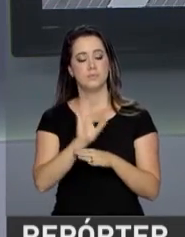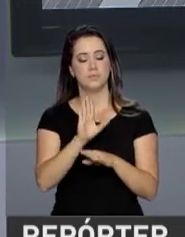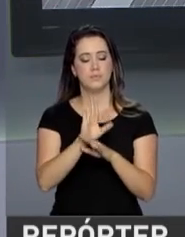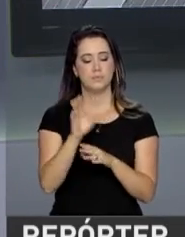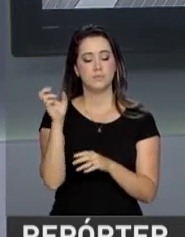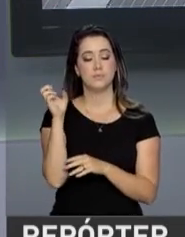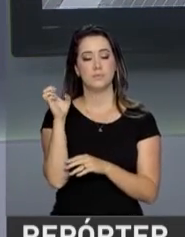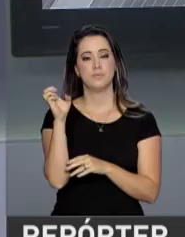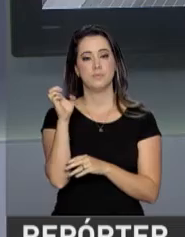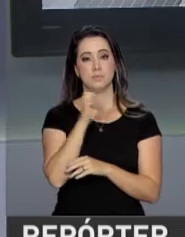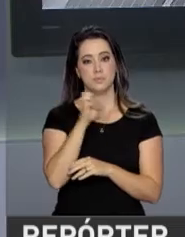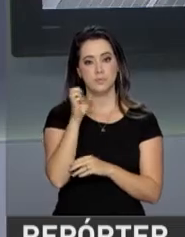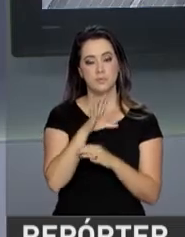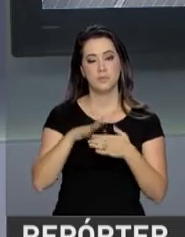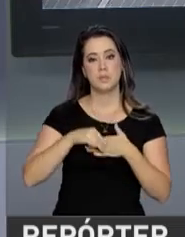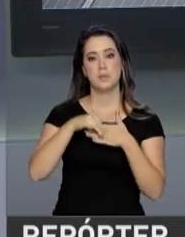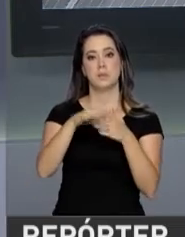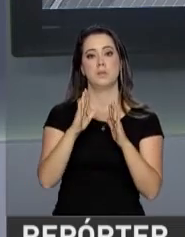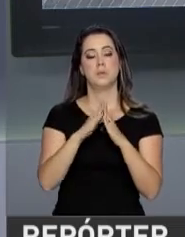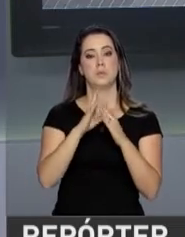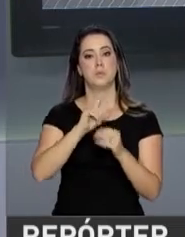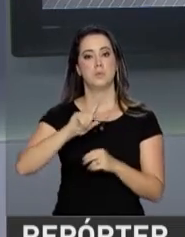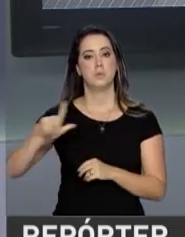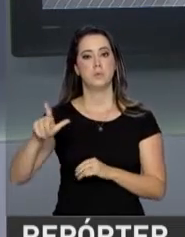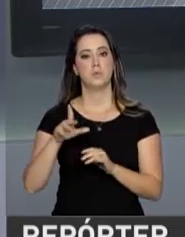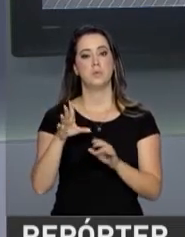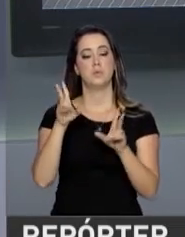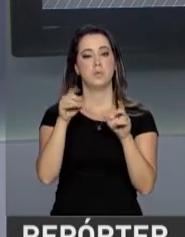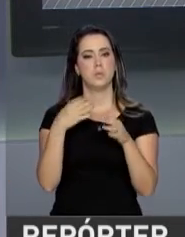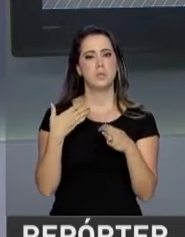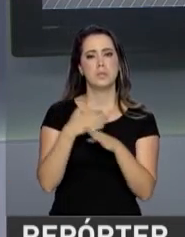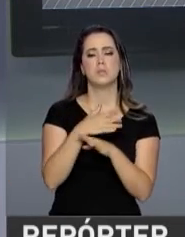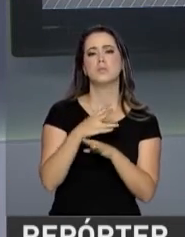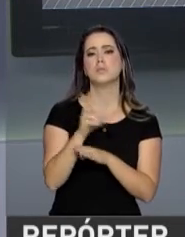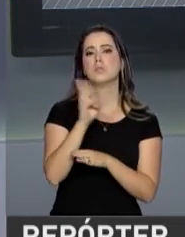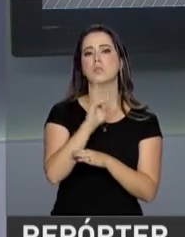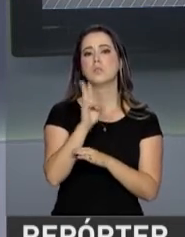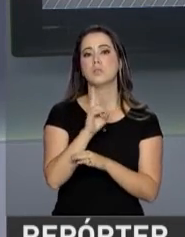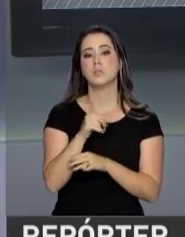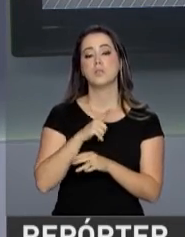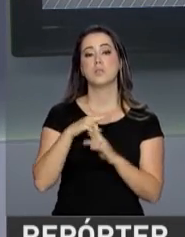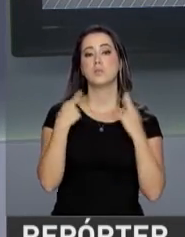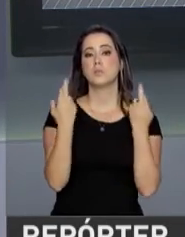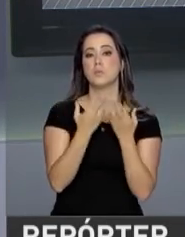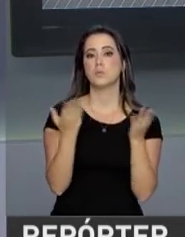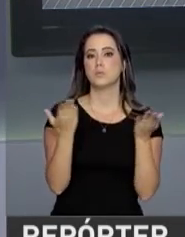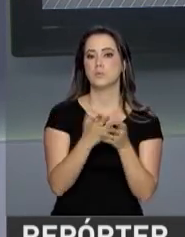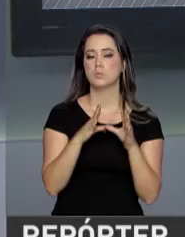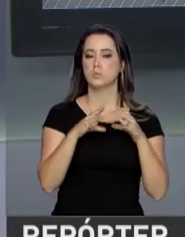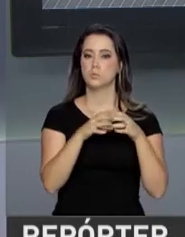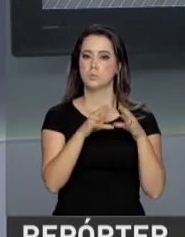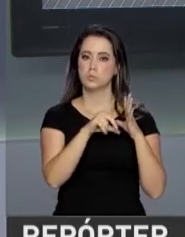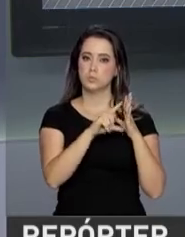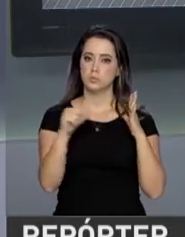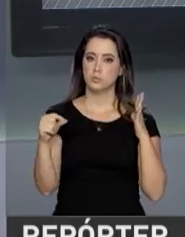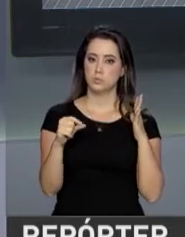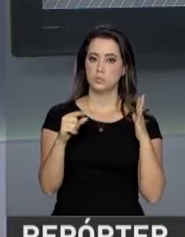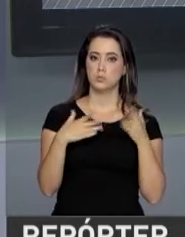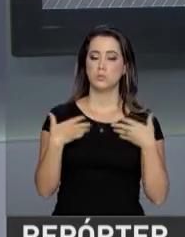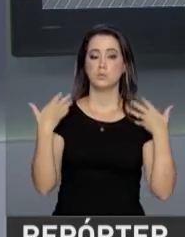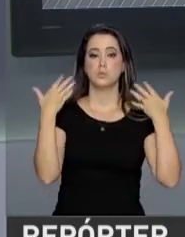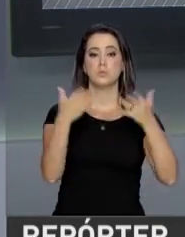emergencial coordenado pela casa civil e que trata da imigração dos venezuelanos teve reunião hoje no palácio do